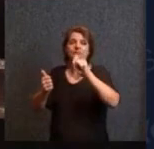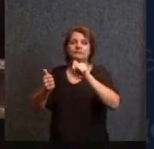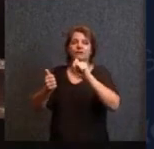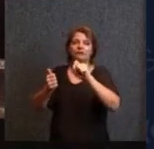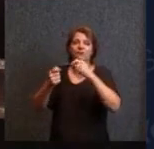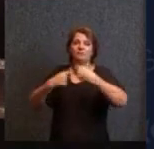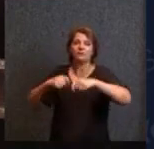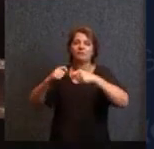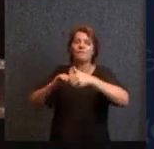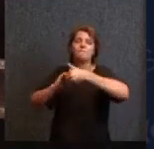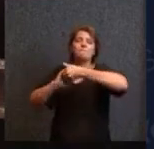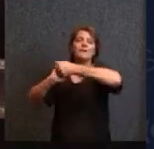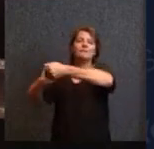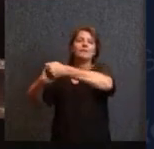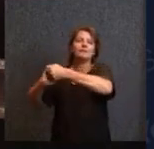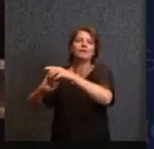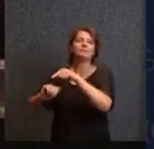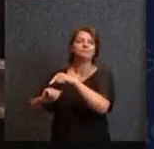parceiro.